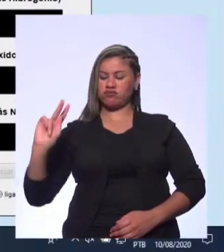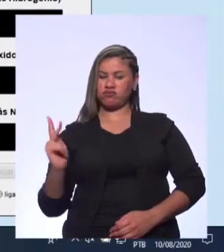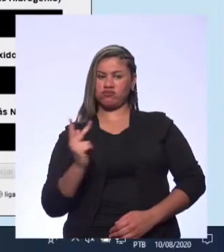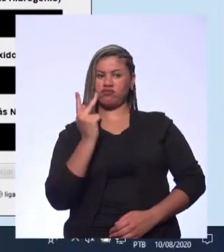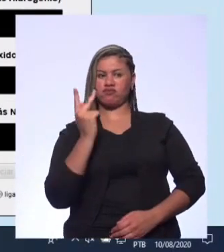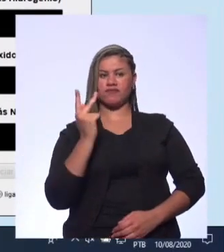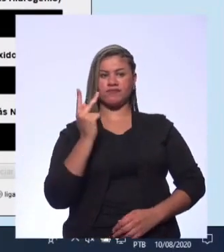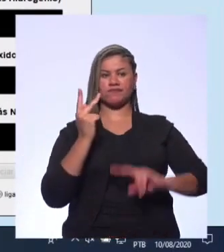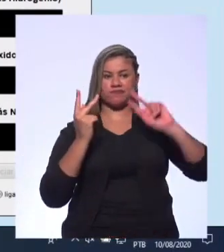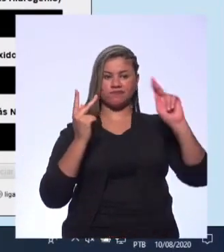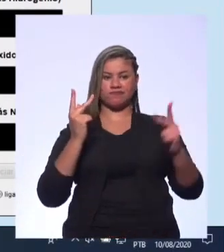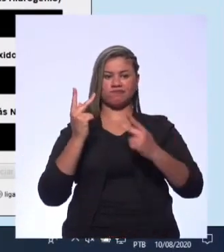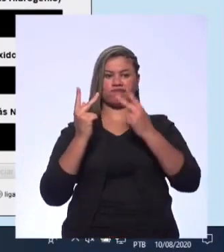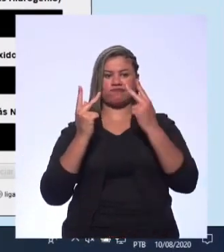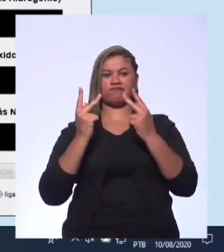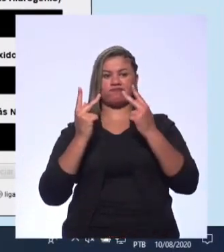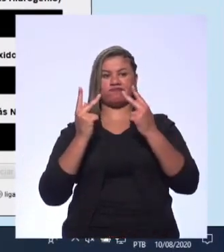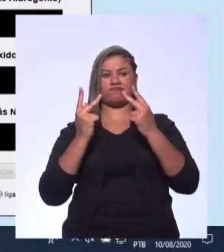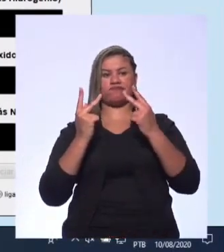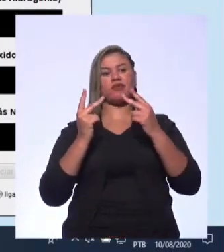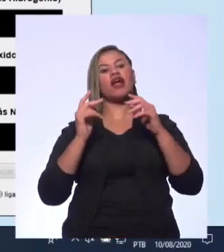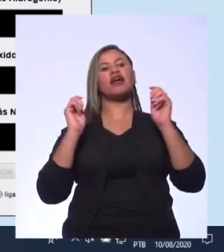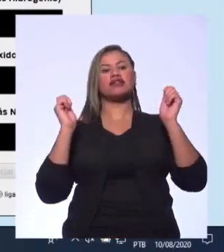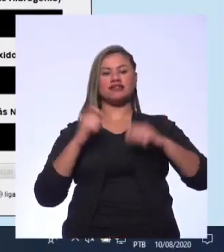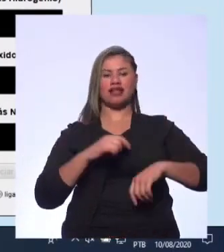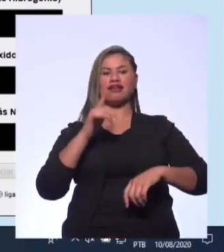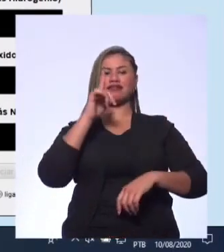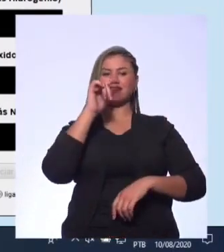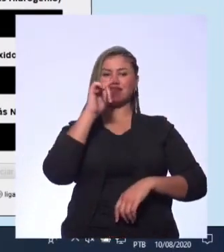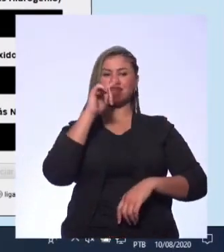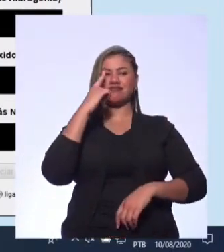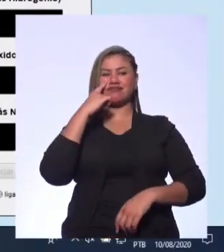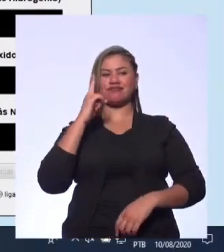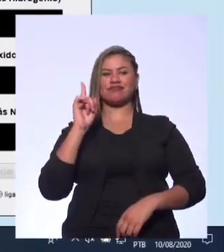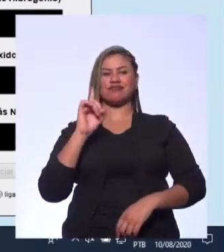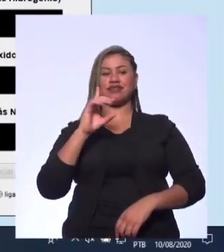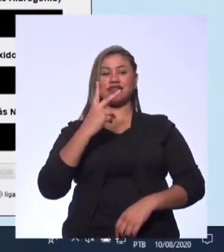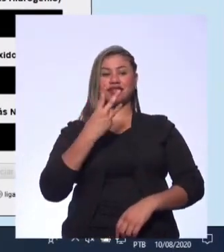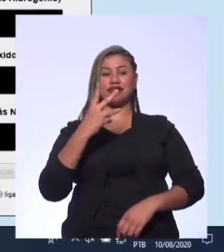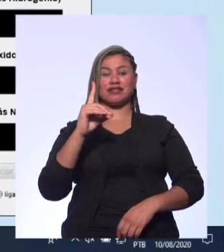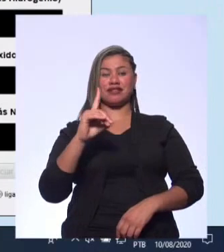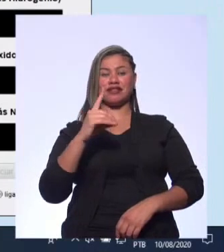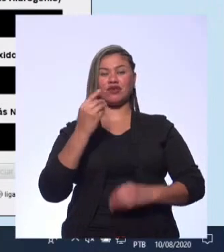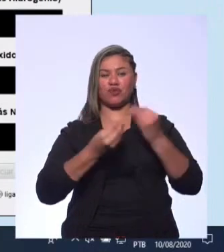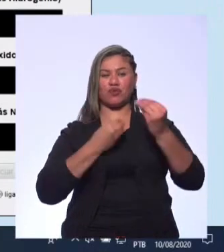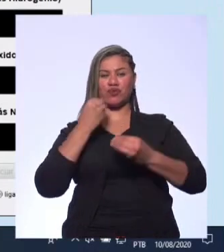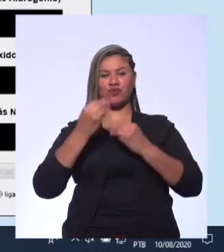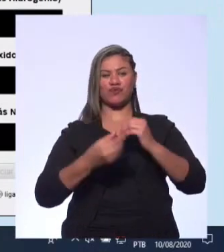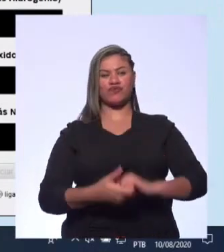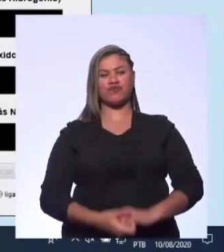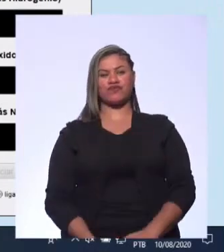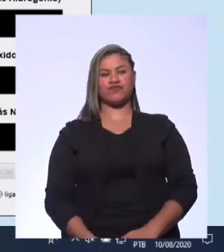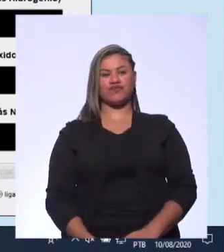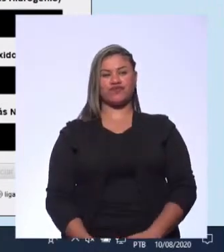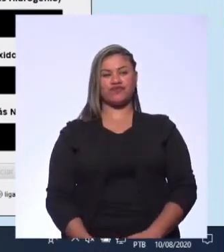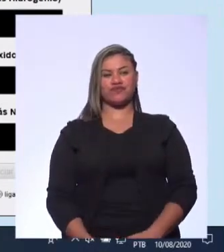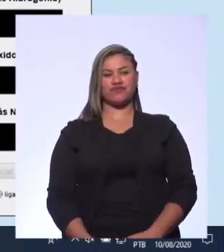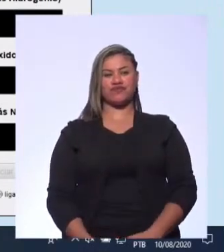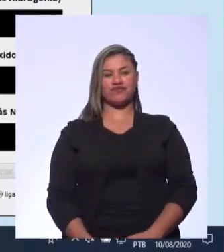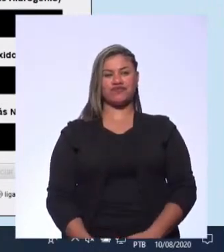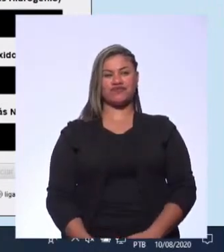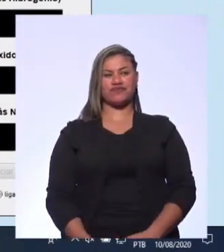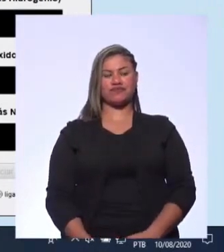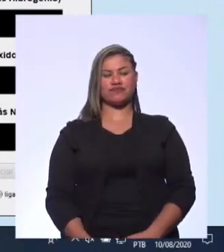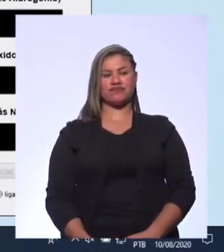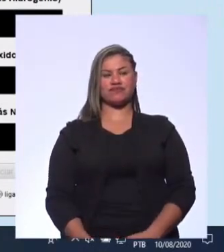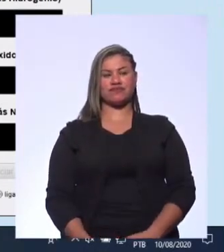e o outro hidrogênio. Eu montei a molécula de água. Vamos visualizar essa molécula em 3D? Vamos carregar. Então, aqui está a